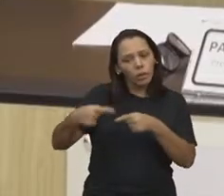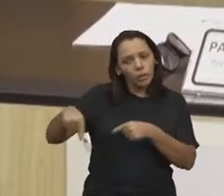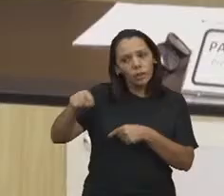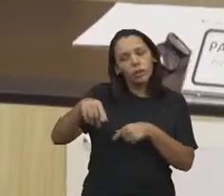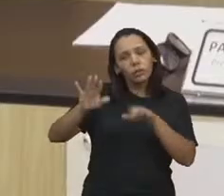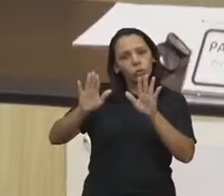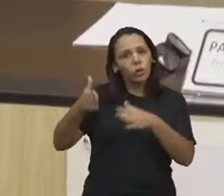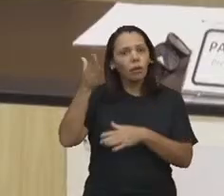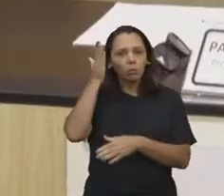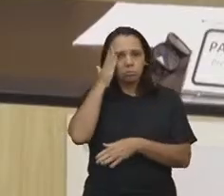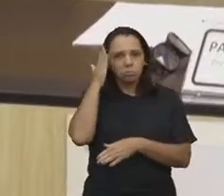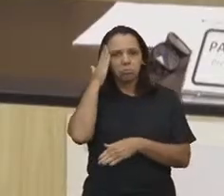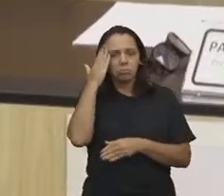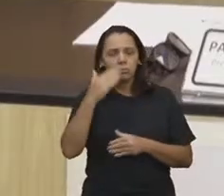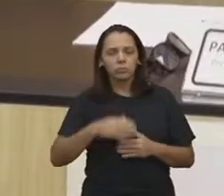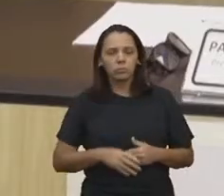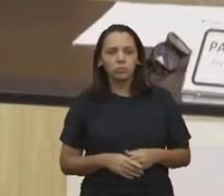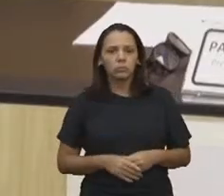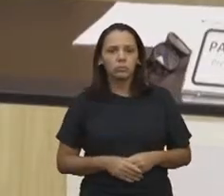já da situação.